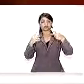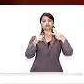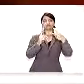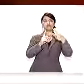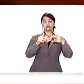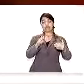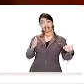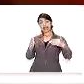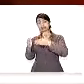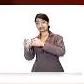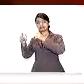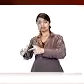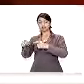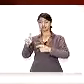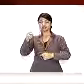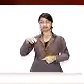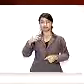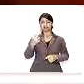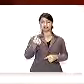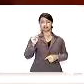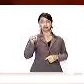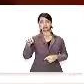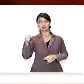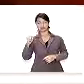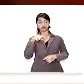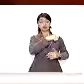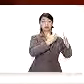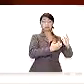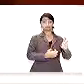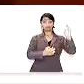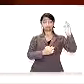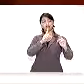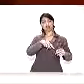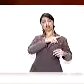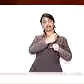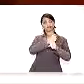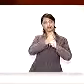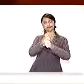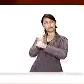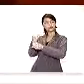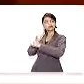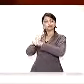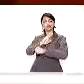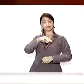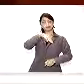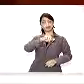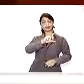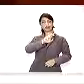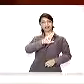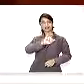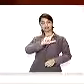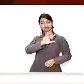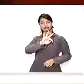158.412 p8 com a Construtora Madrid limitada e o lote 2 do qum